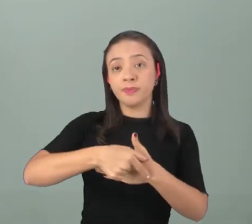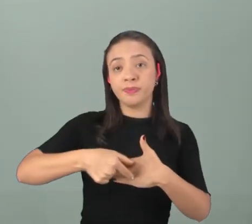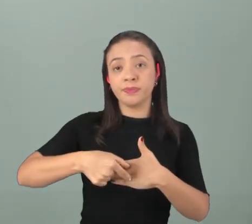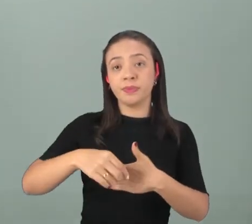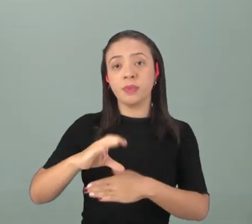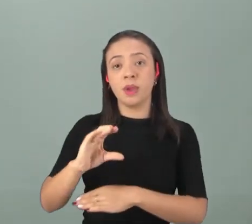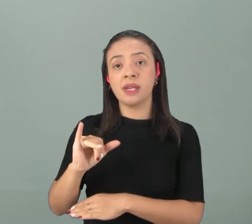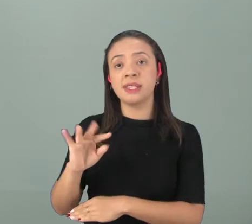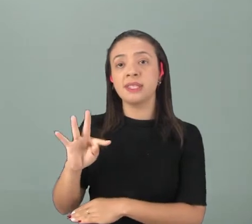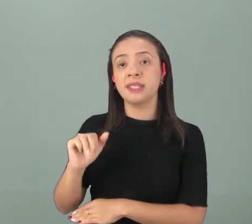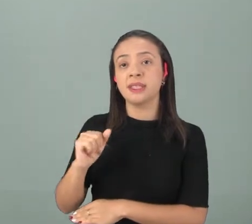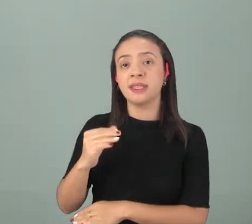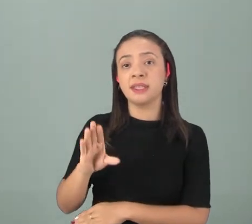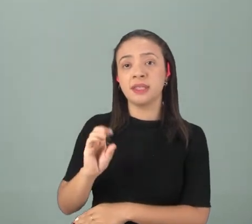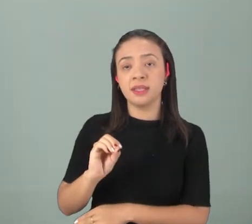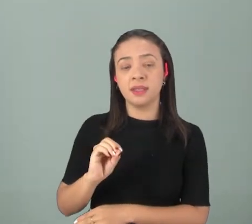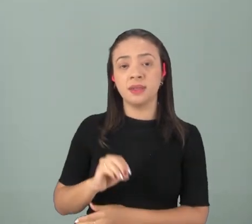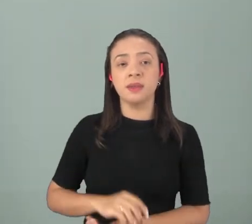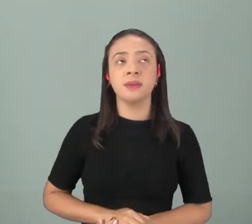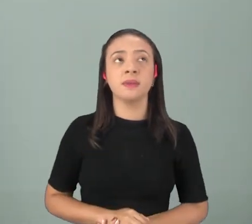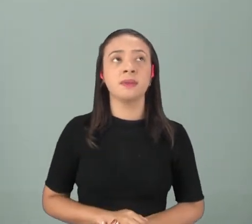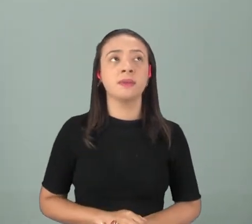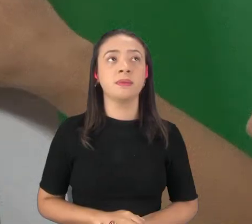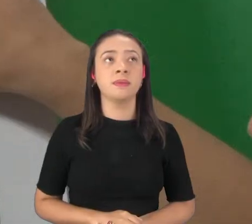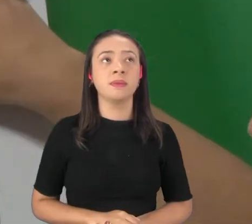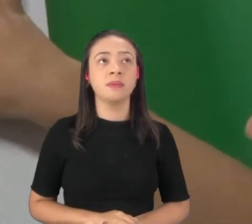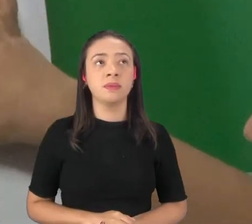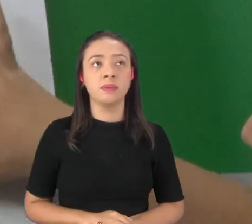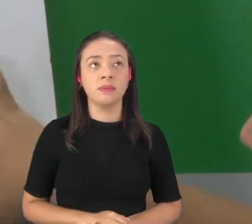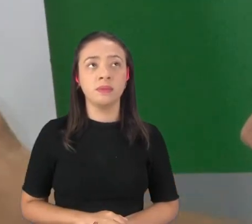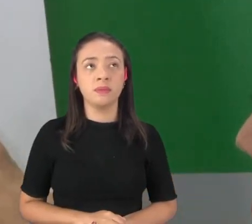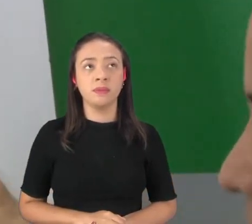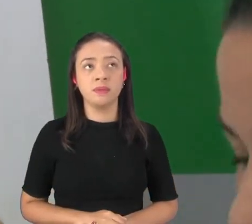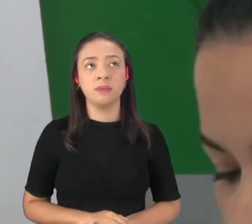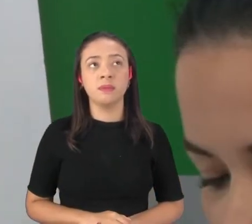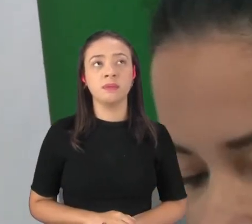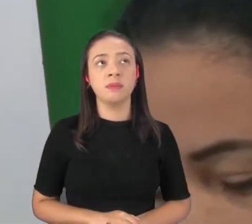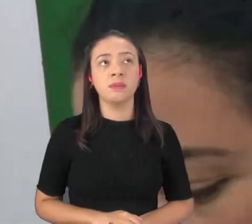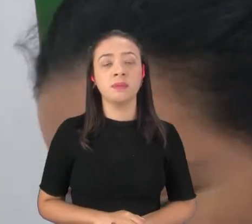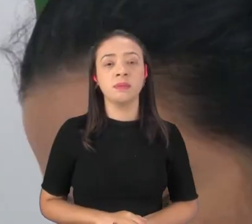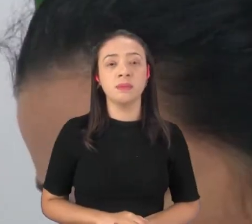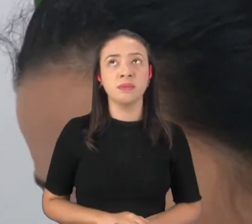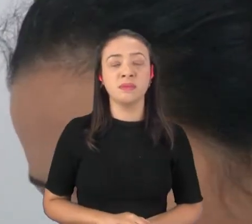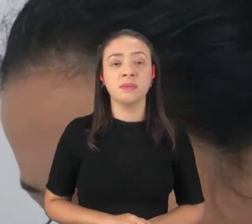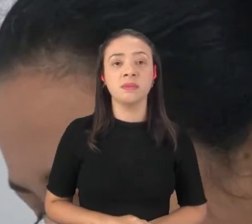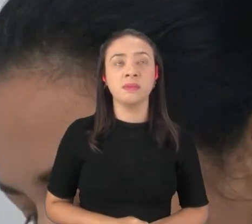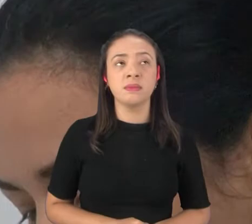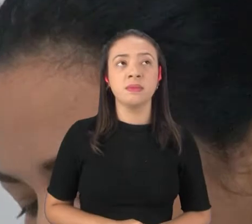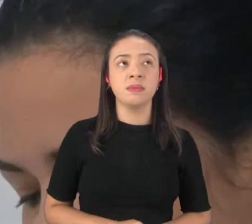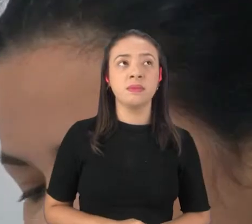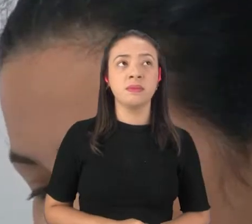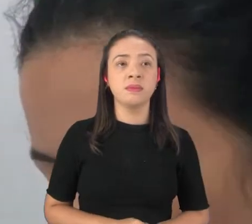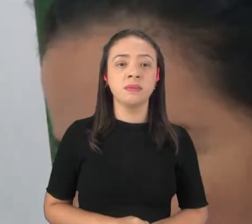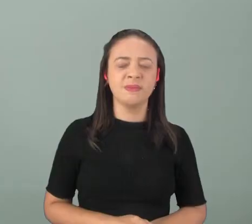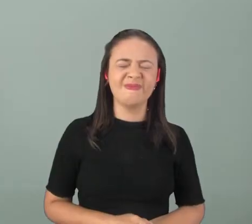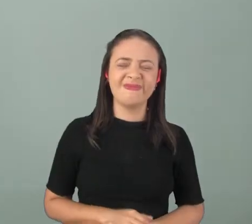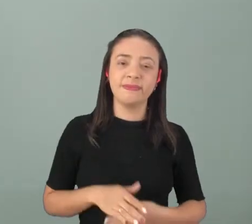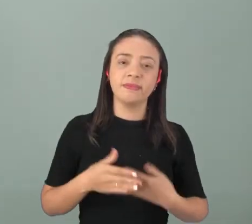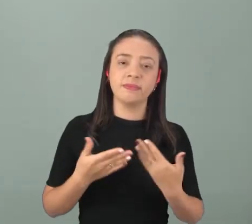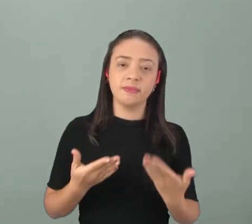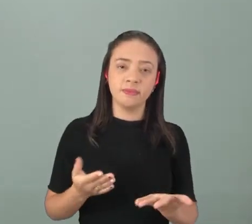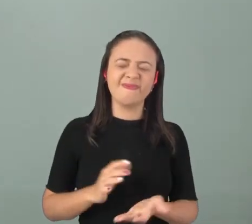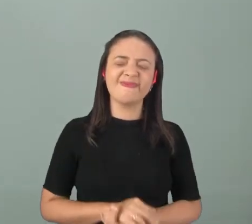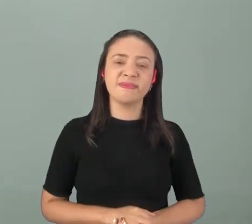peça. Isso aqui é da sinal de interrogação. Para uma citação